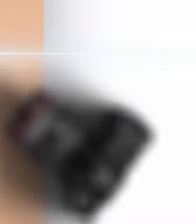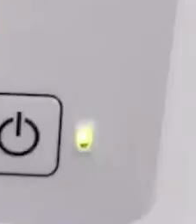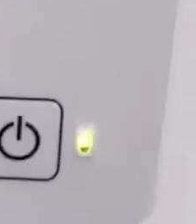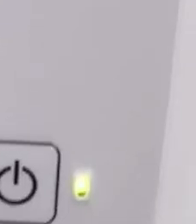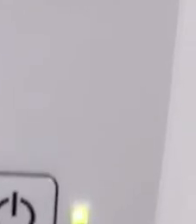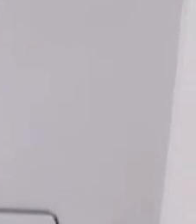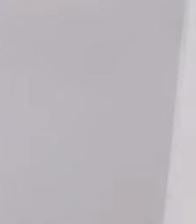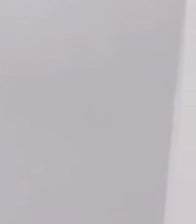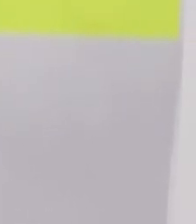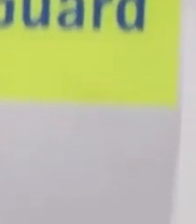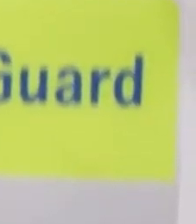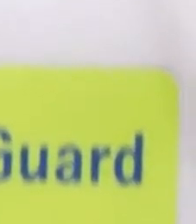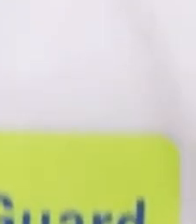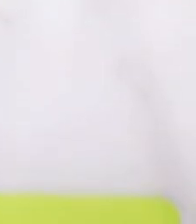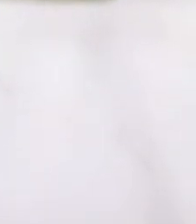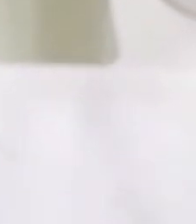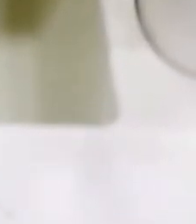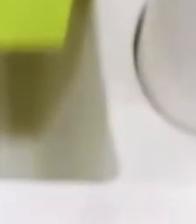Tchau.